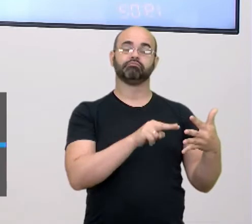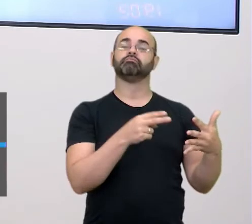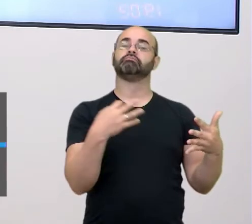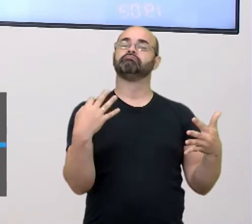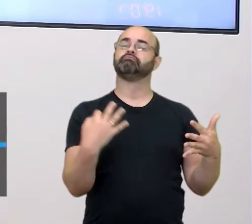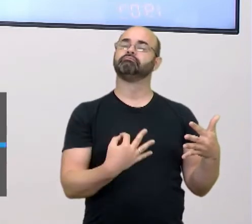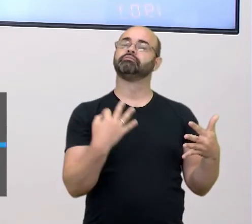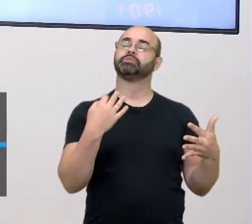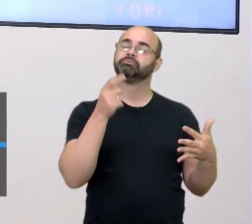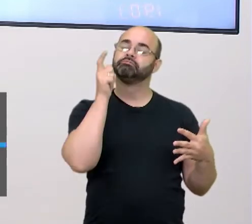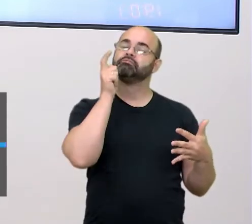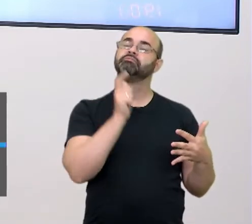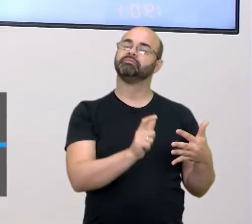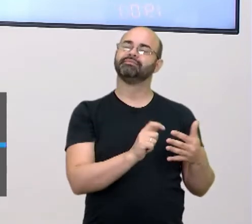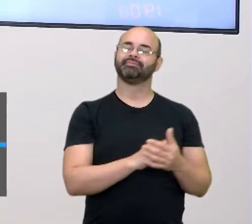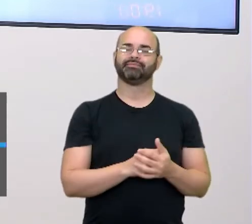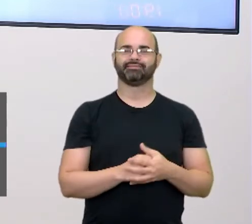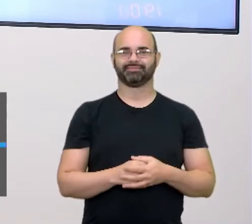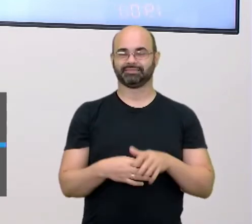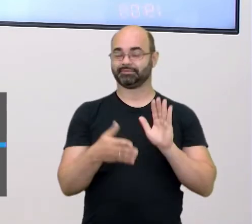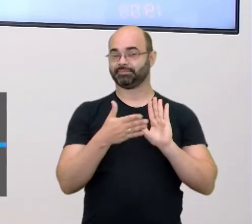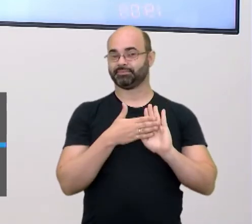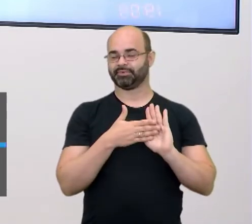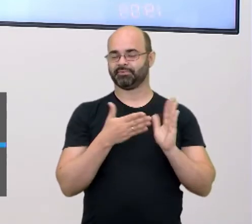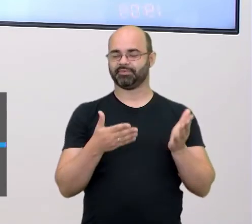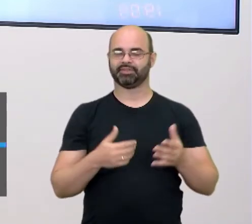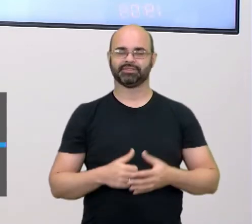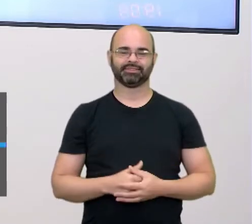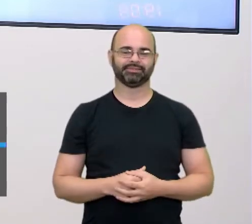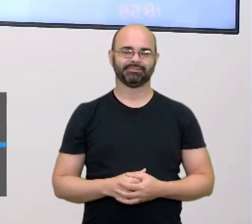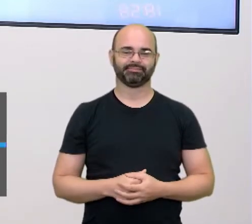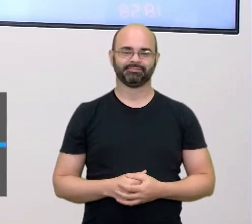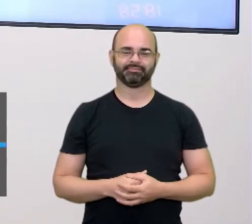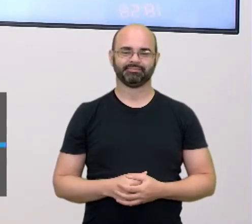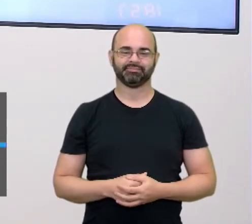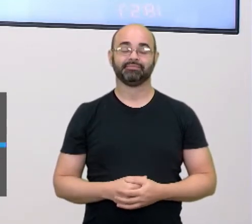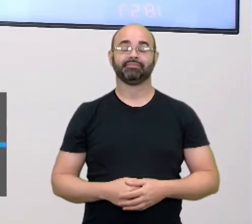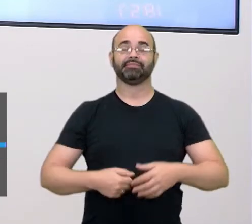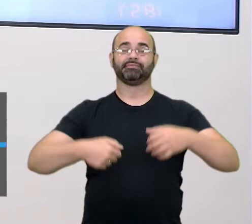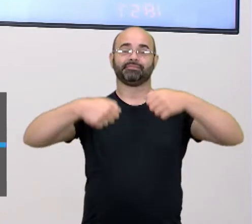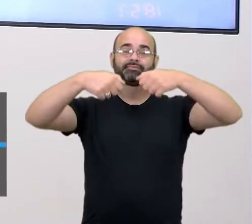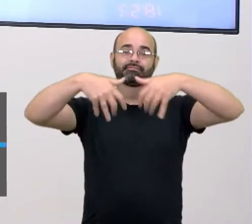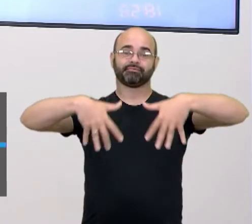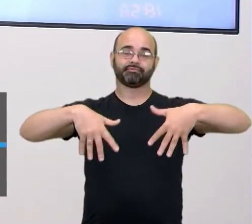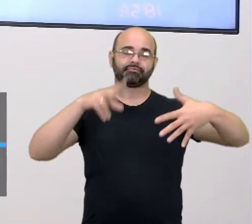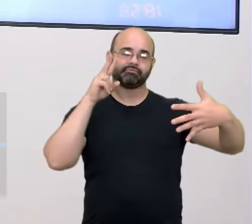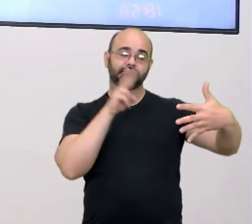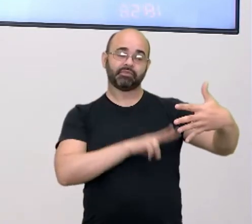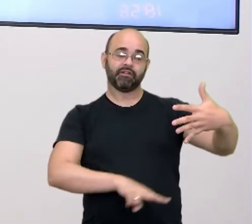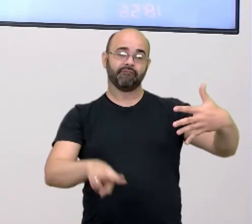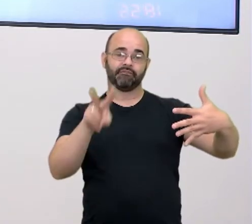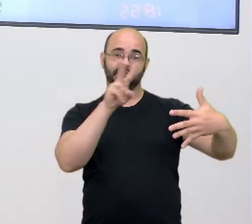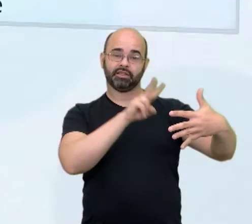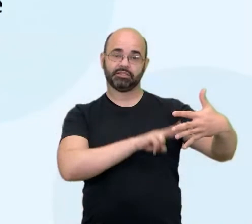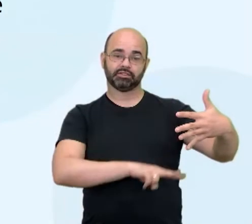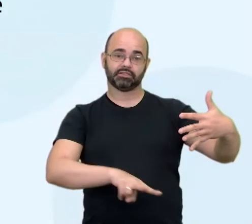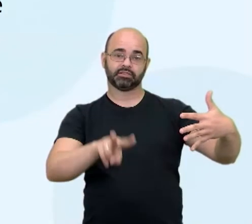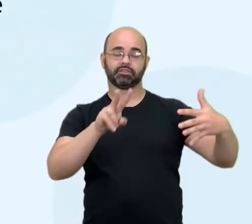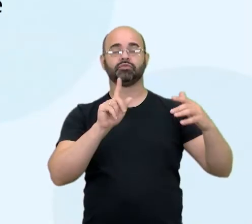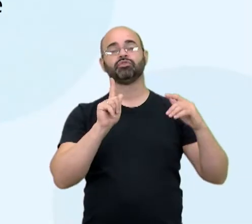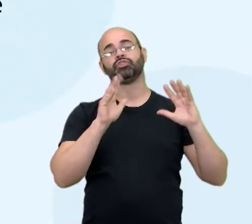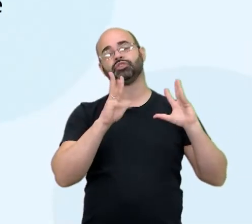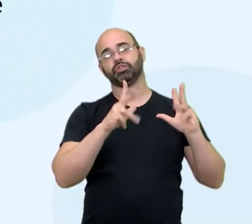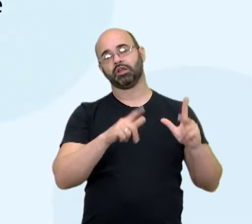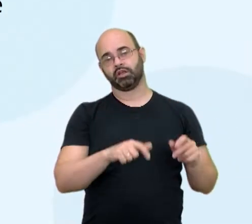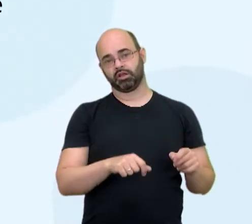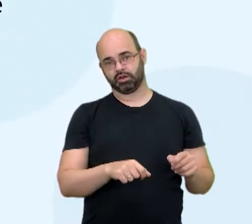Essa é a proposta. Então o diagrama de fluxo, ele fornece uma visão geral, ok? E sequencial das